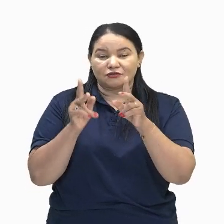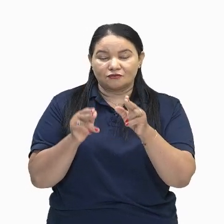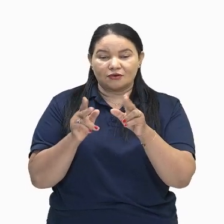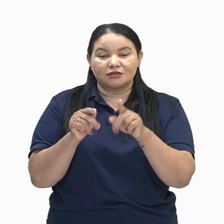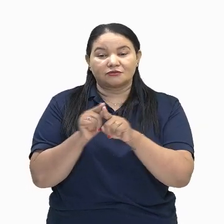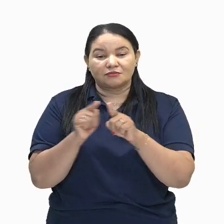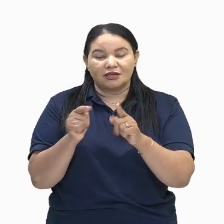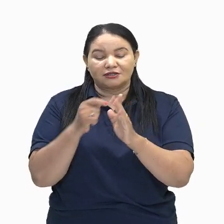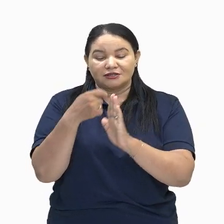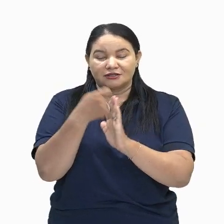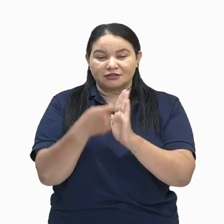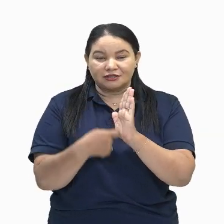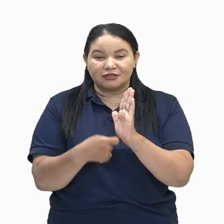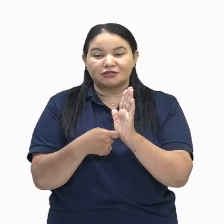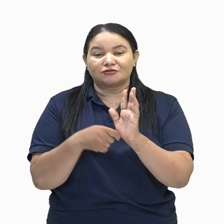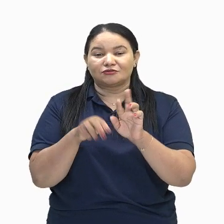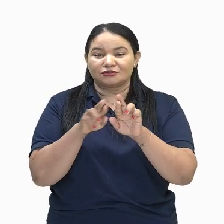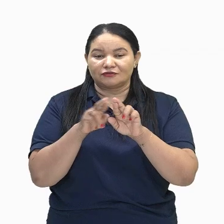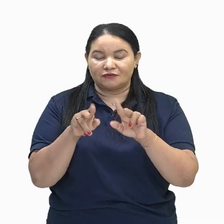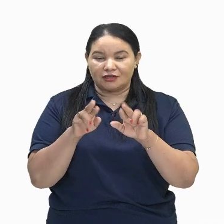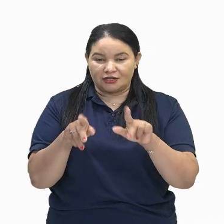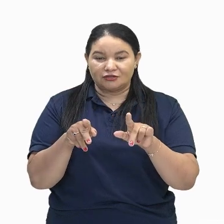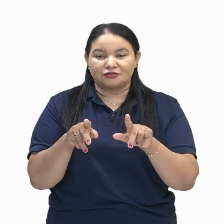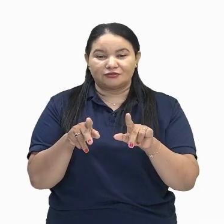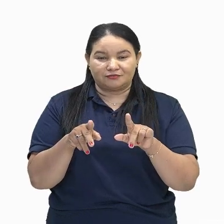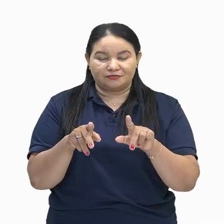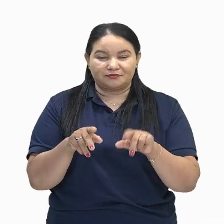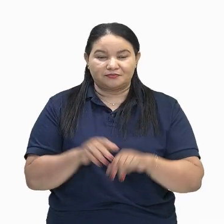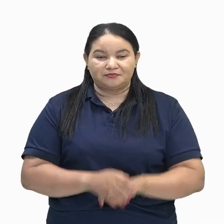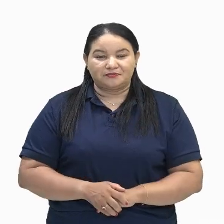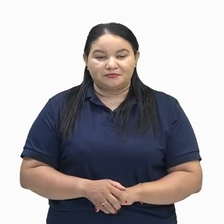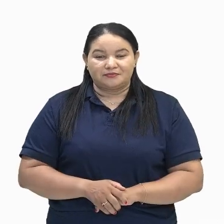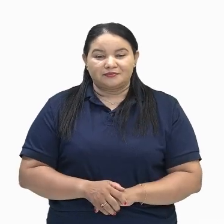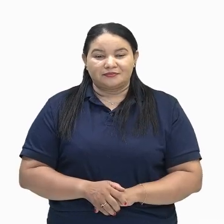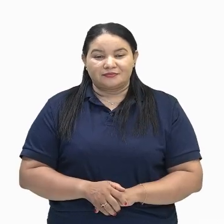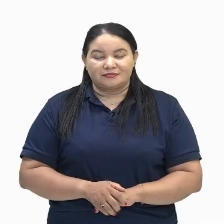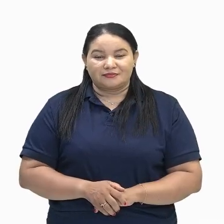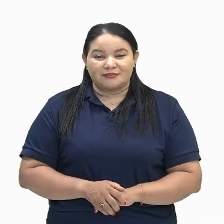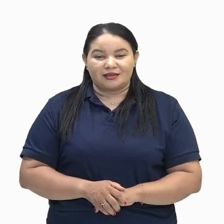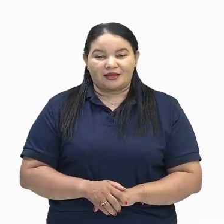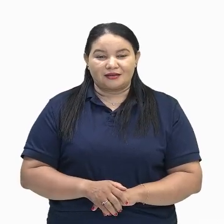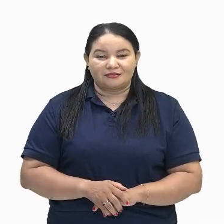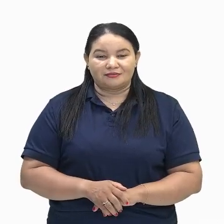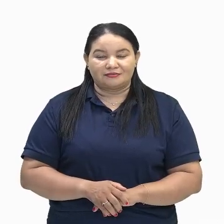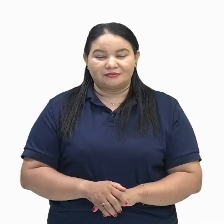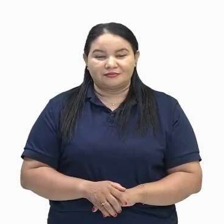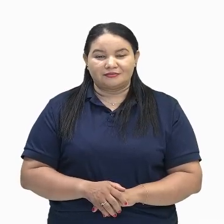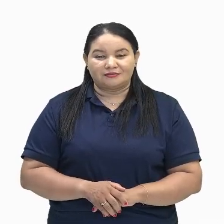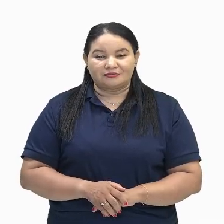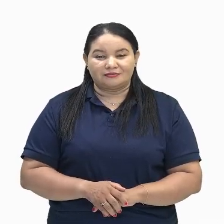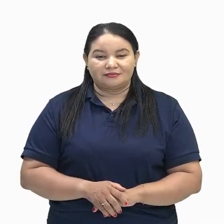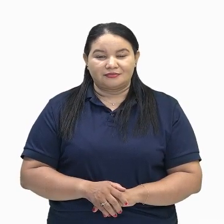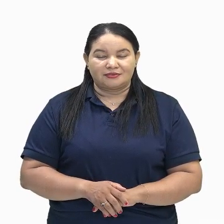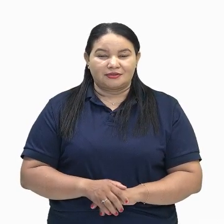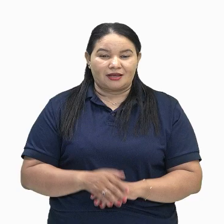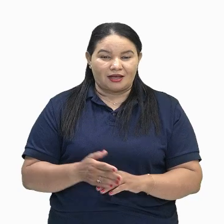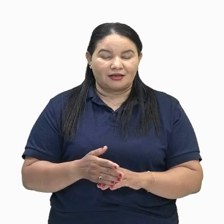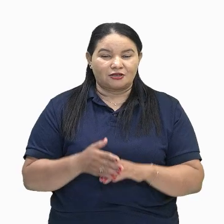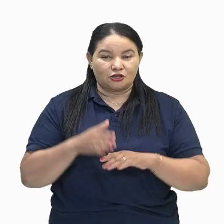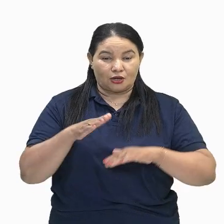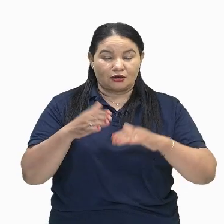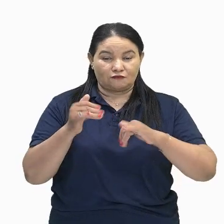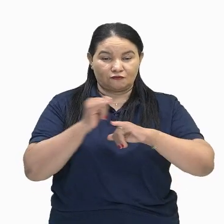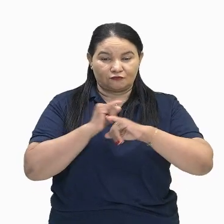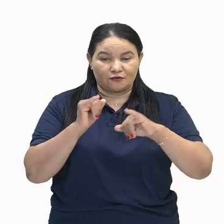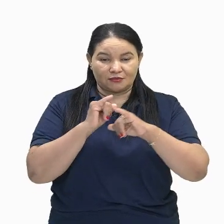de maneira diferente. Isso vai causar algum impedimento na forma